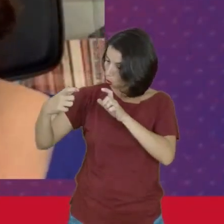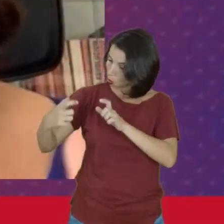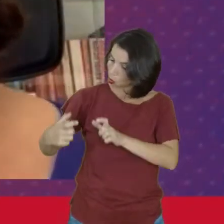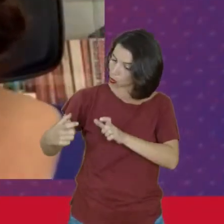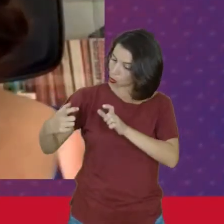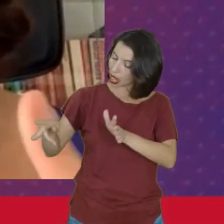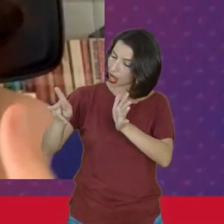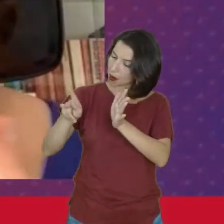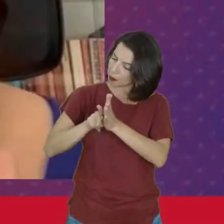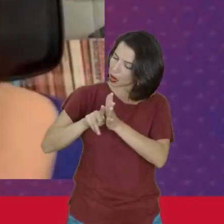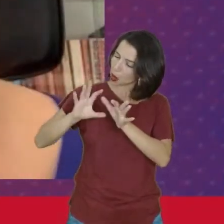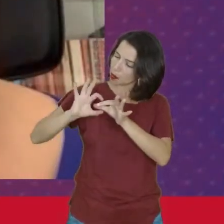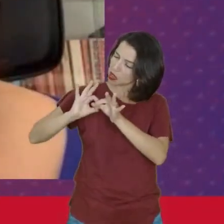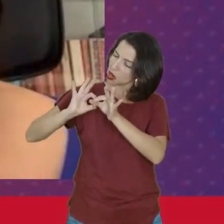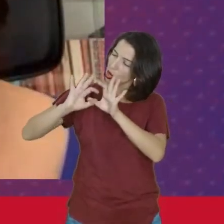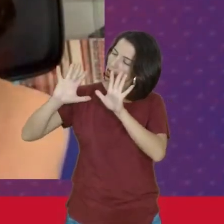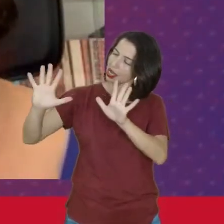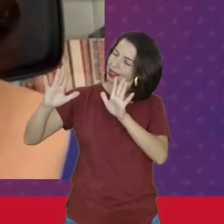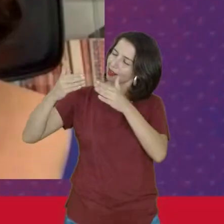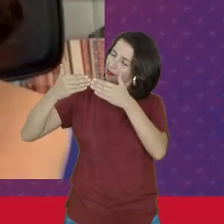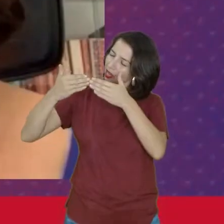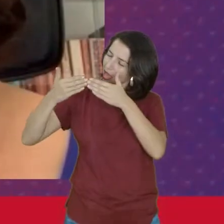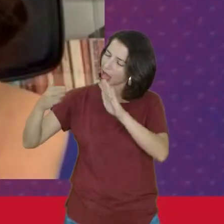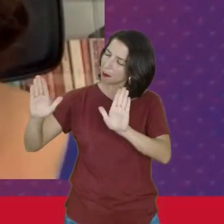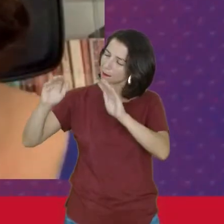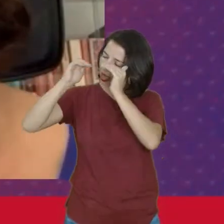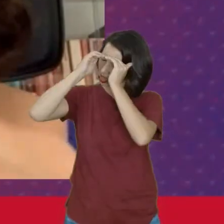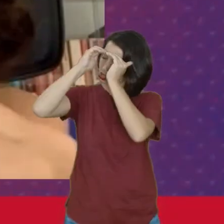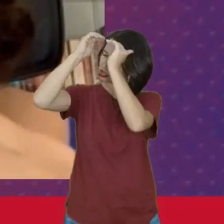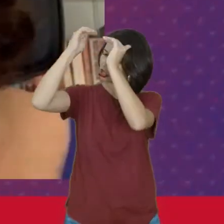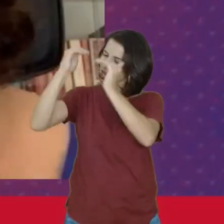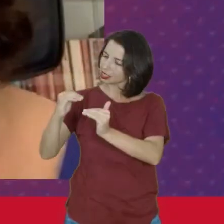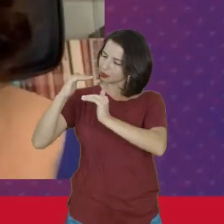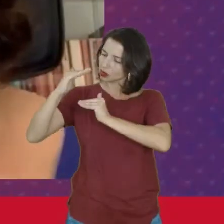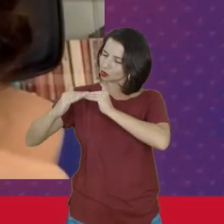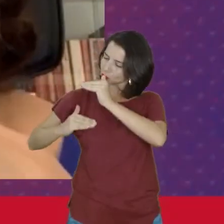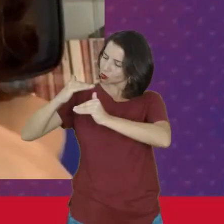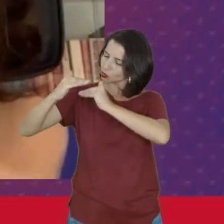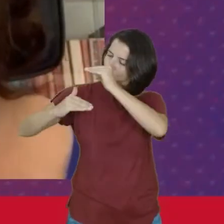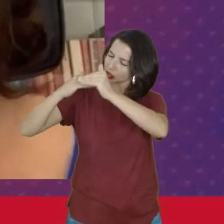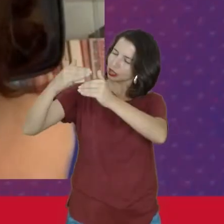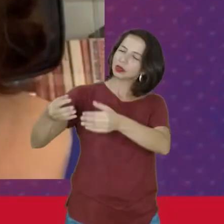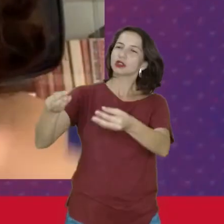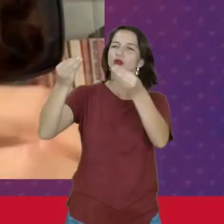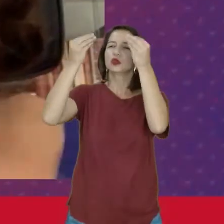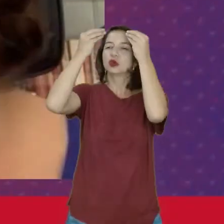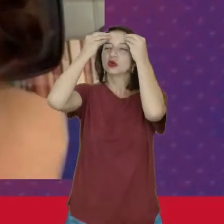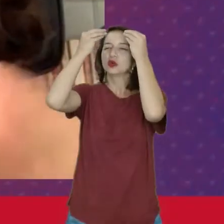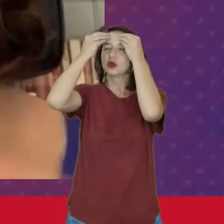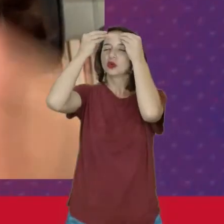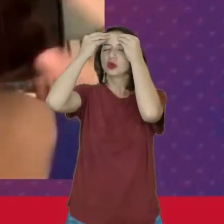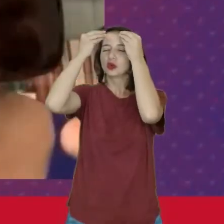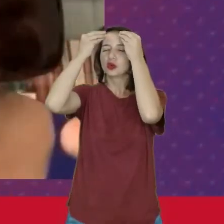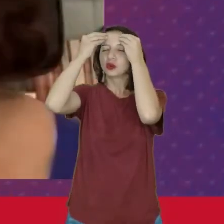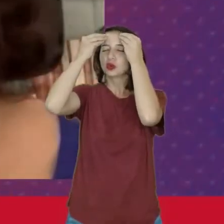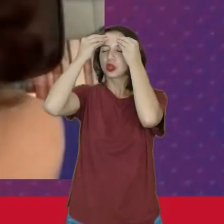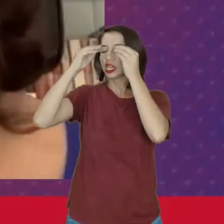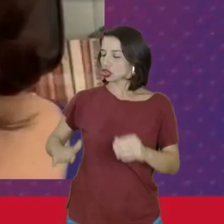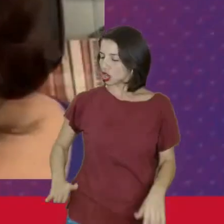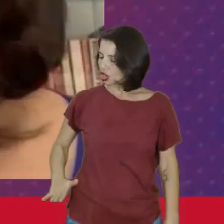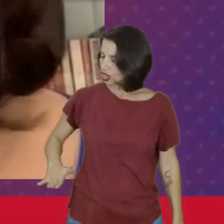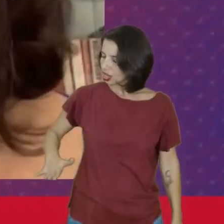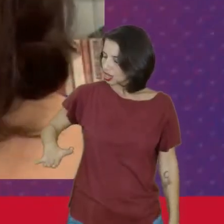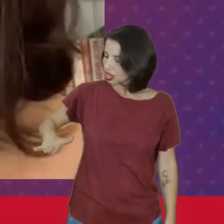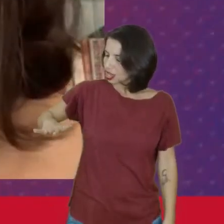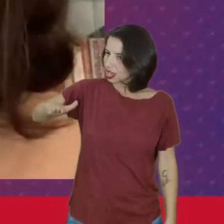compreensão, de respeito e de crescimento das crianças. Os professores são